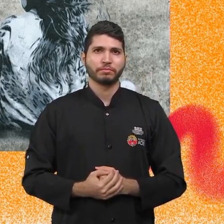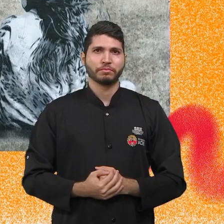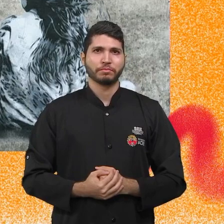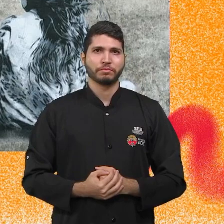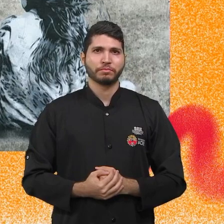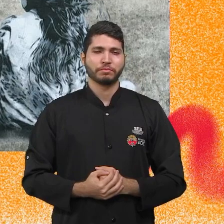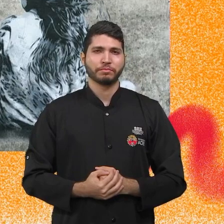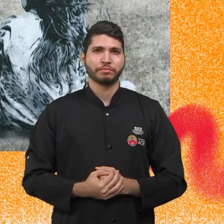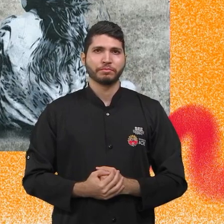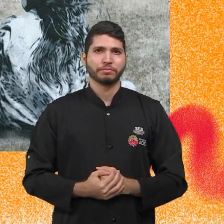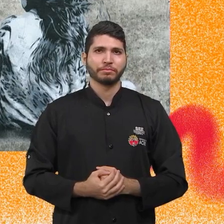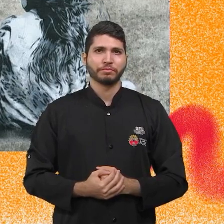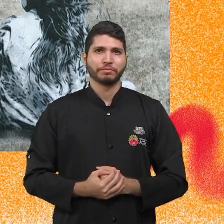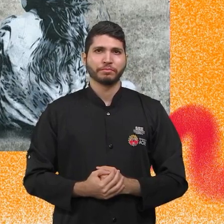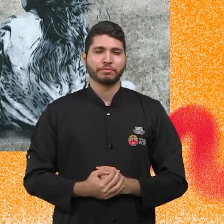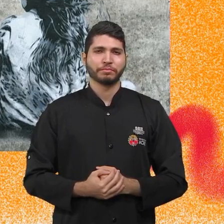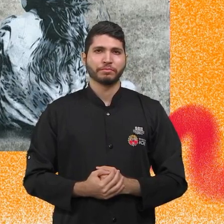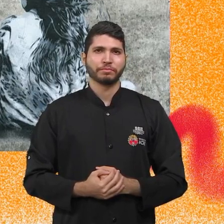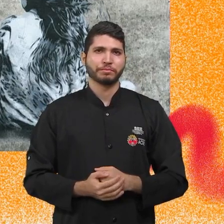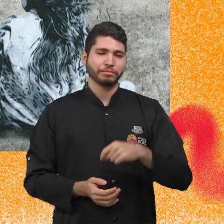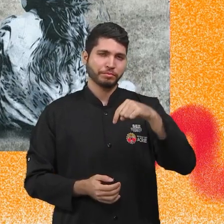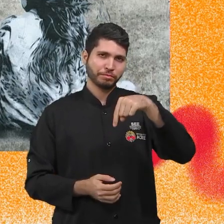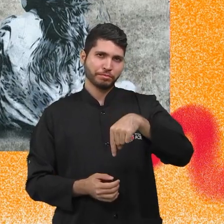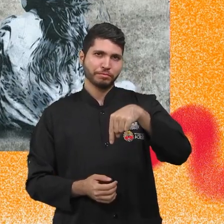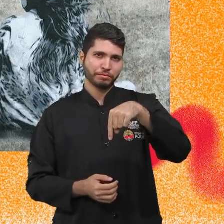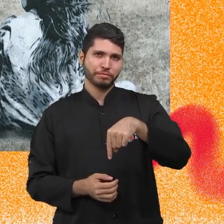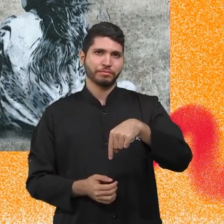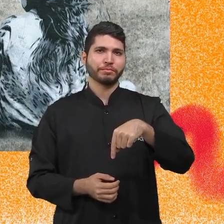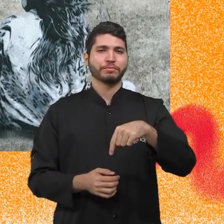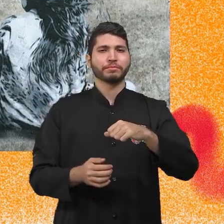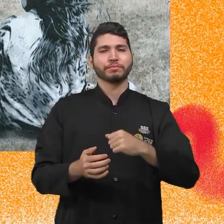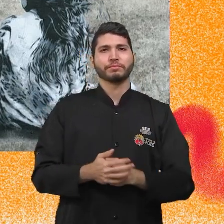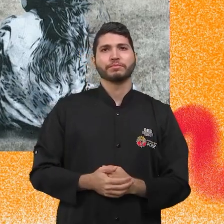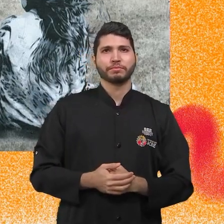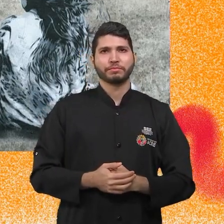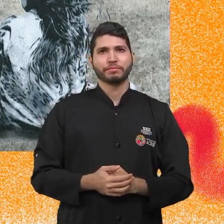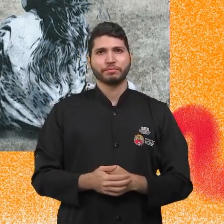cidade existem várias